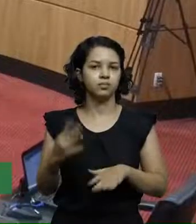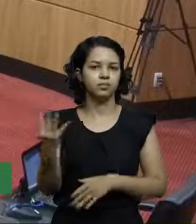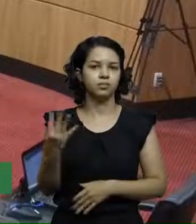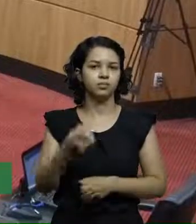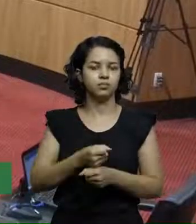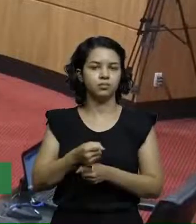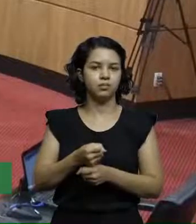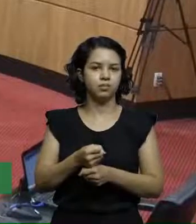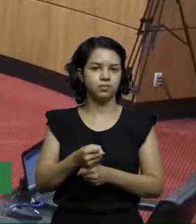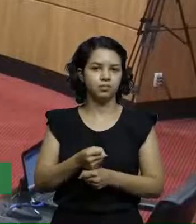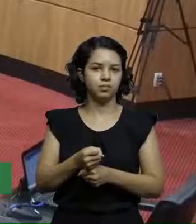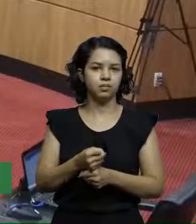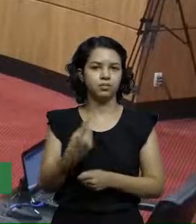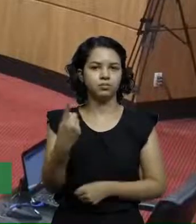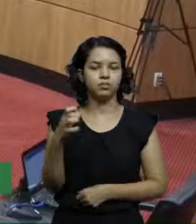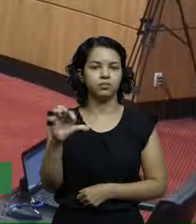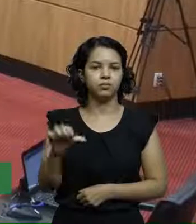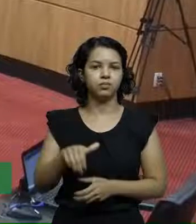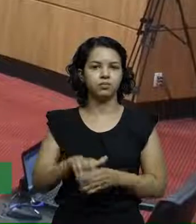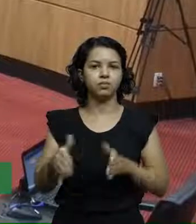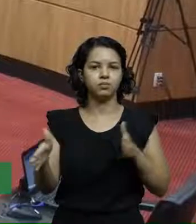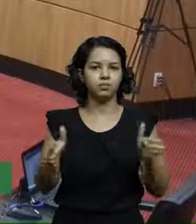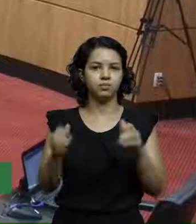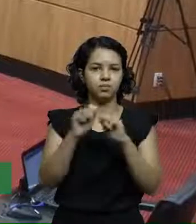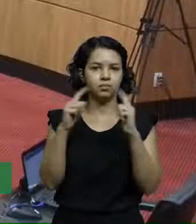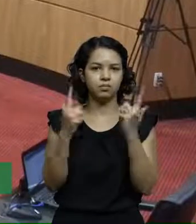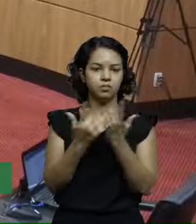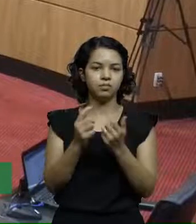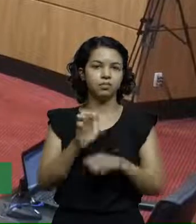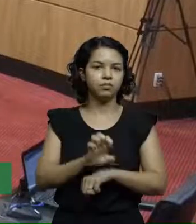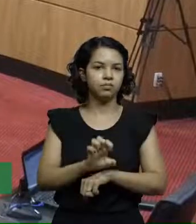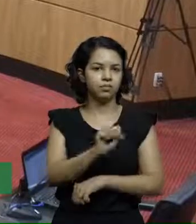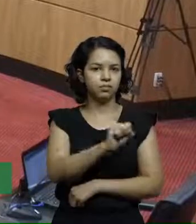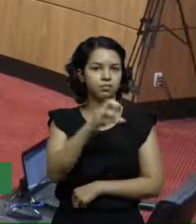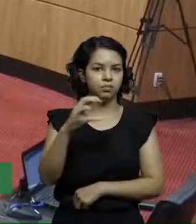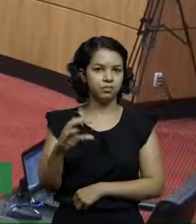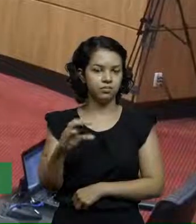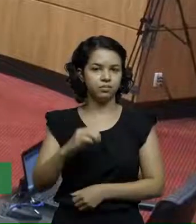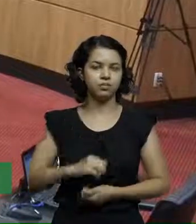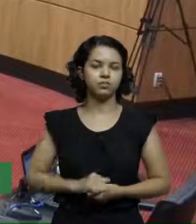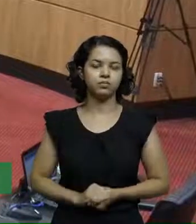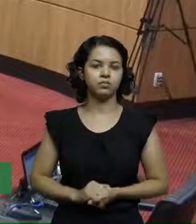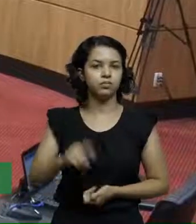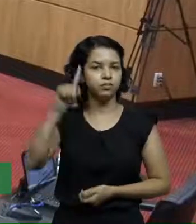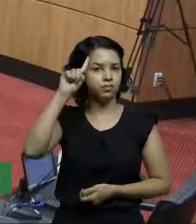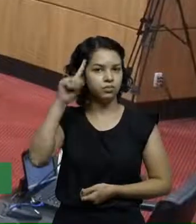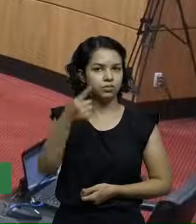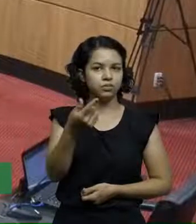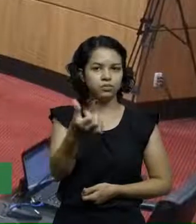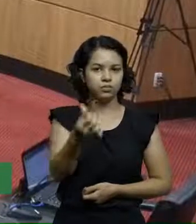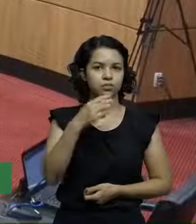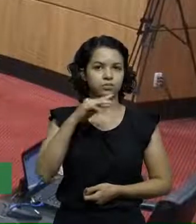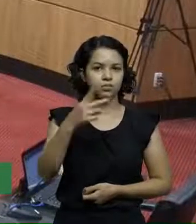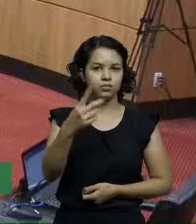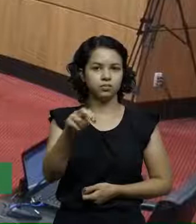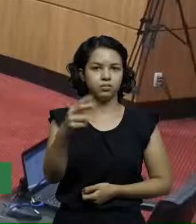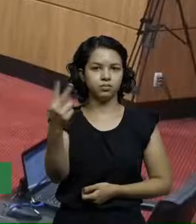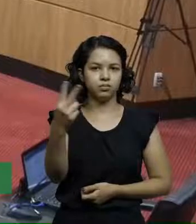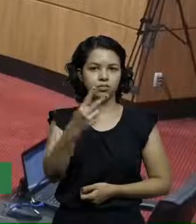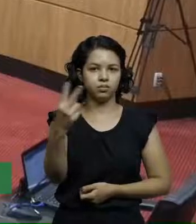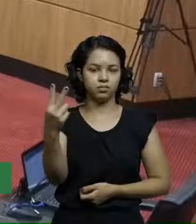da 19ª legislatura da Assembleia Legislativa do Estado de Santa Catarina, realizada em 16 de março de